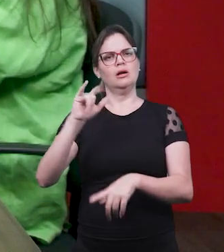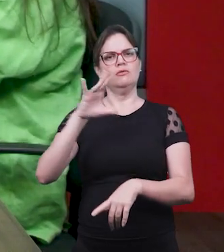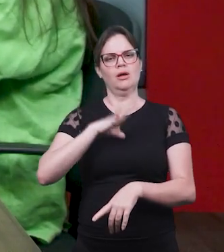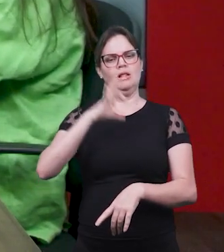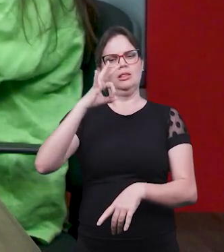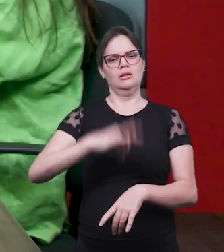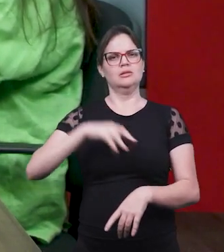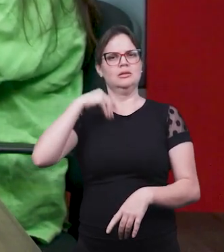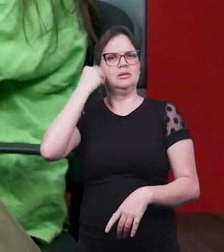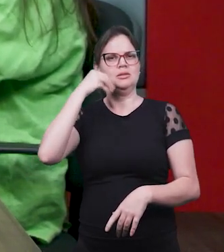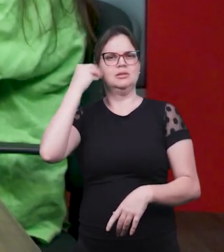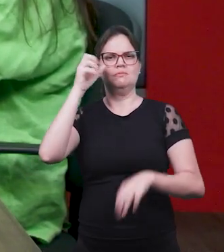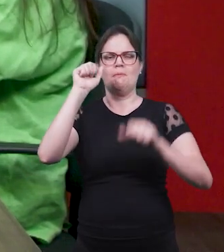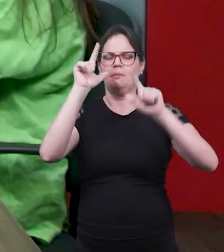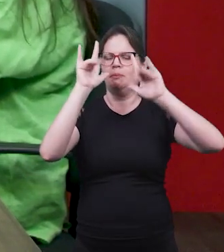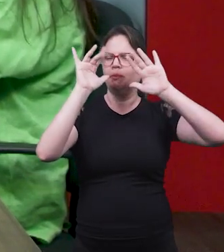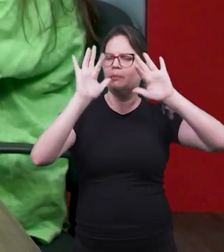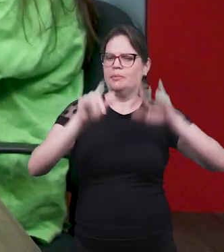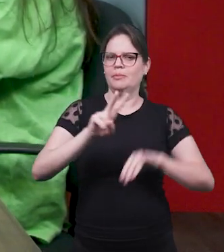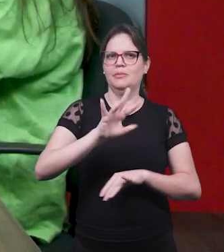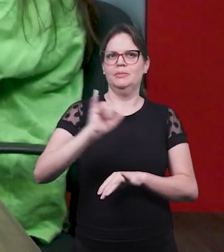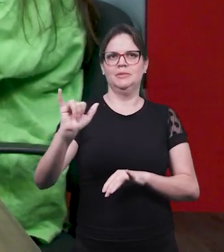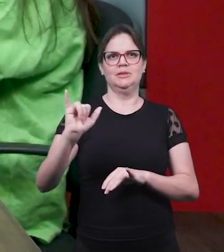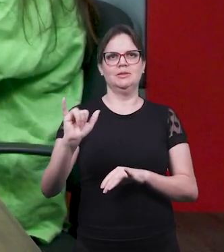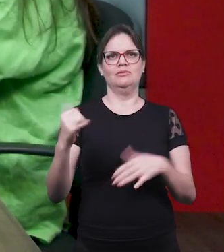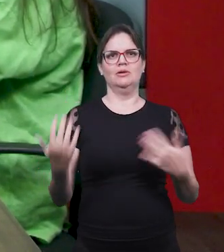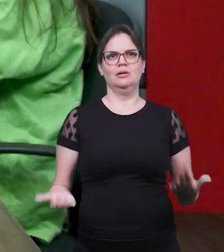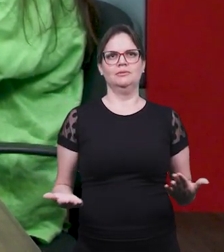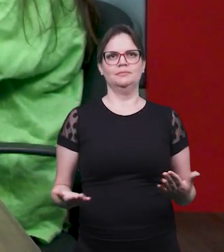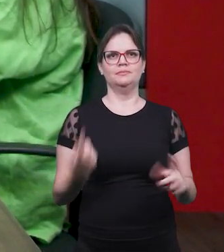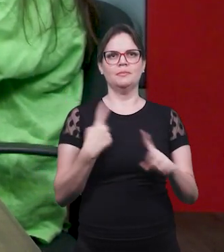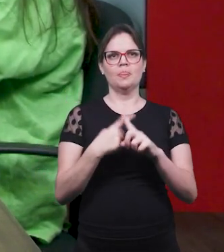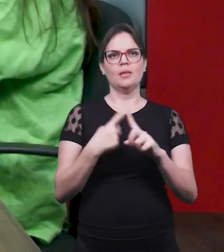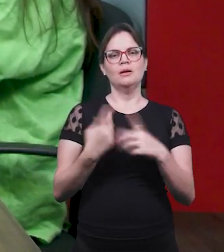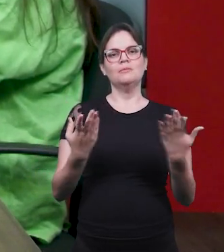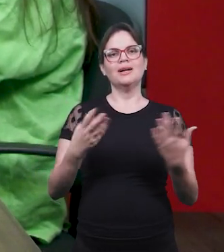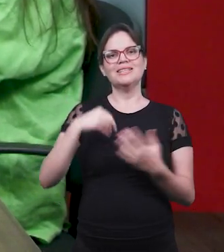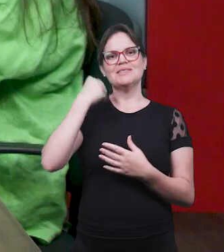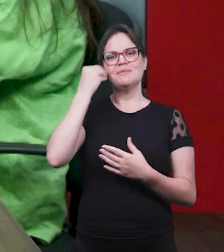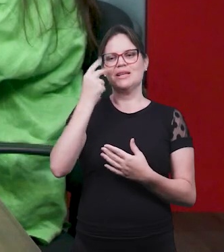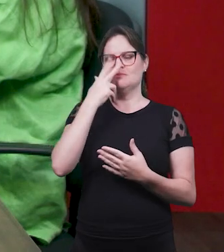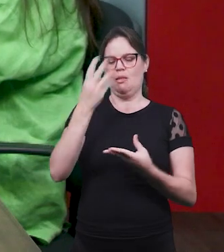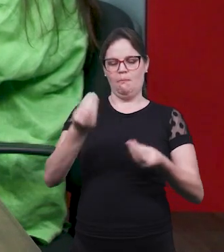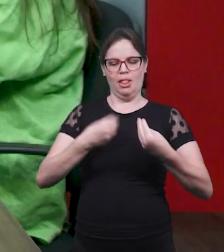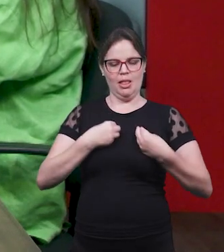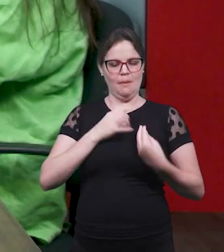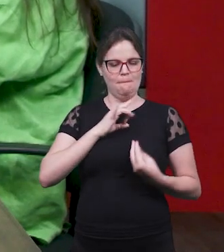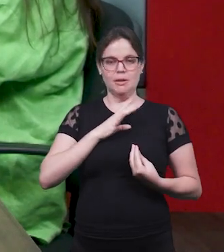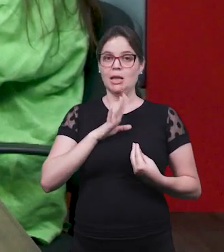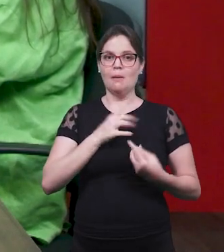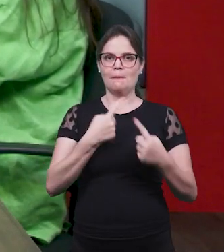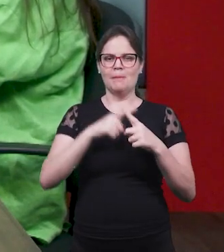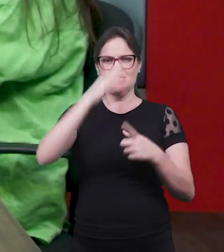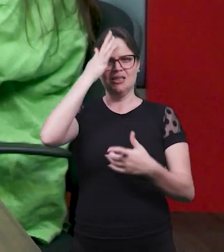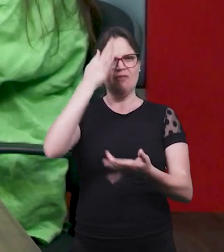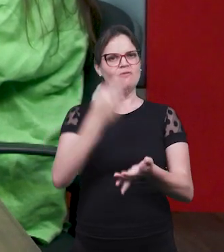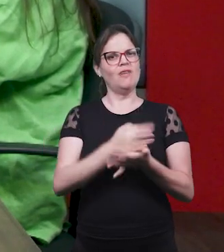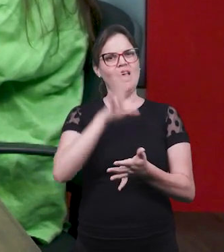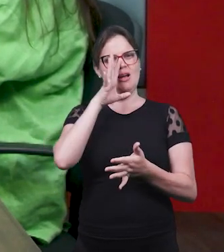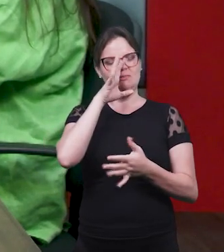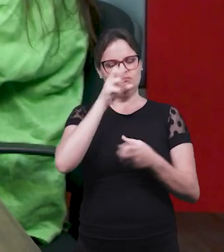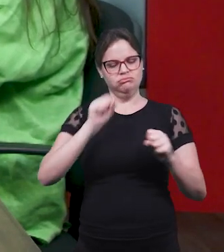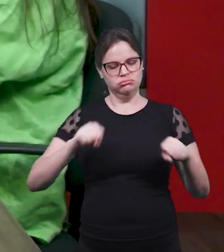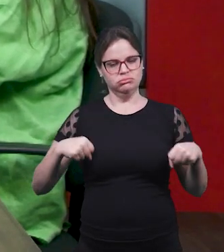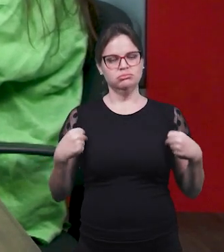as experiências, né? As bênçãos virão. Não vem experiência para nos amedrontar, mas para nos fortalecer na fé e nos aproximar do